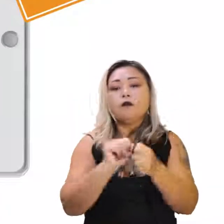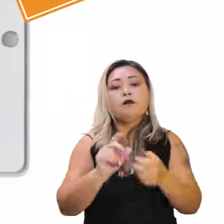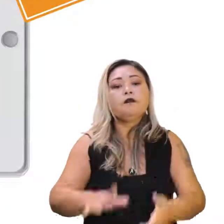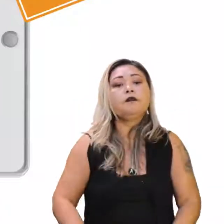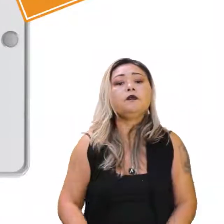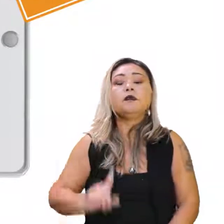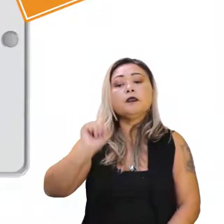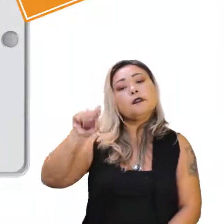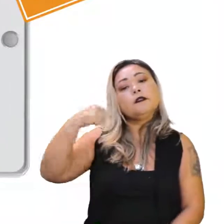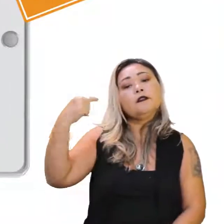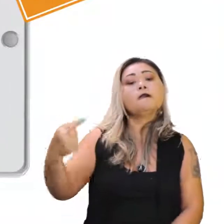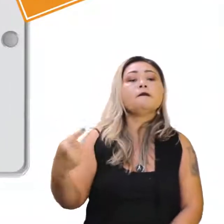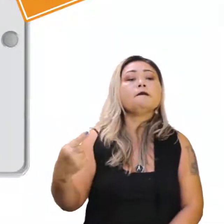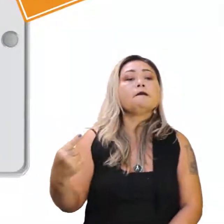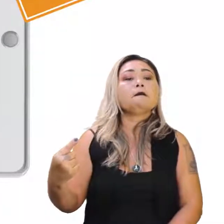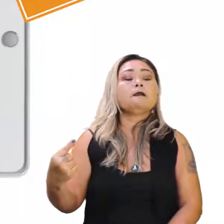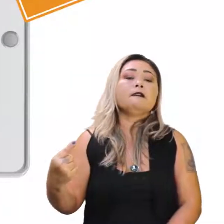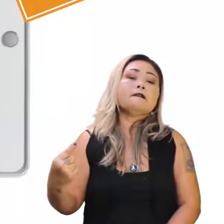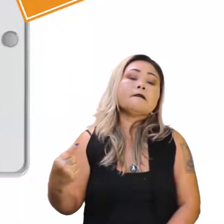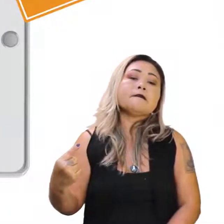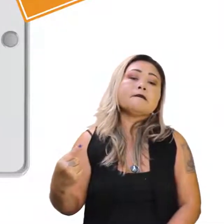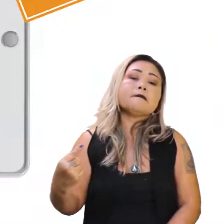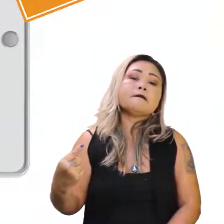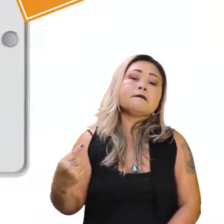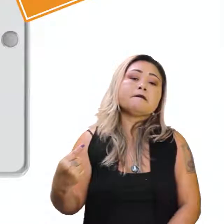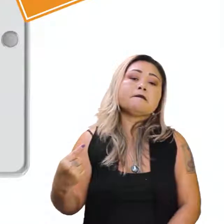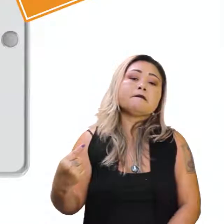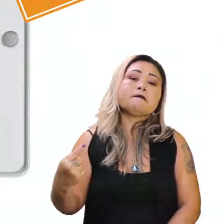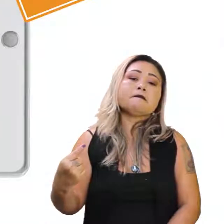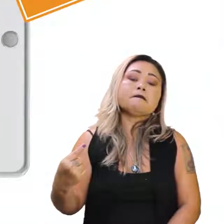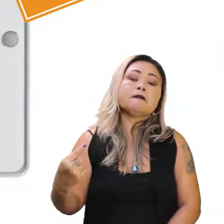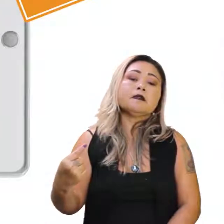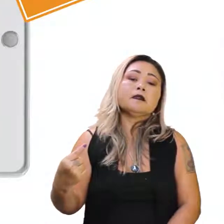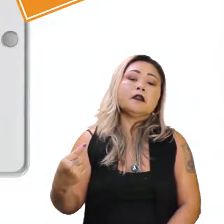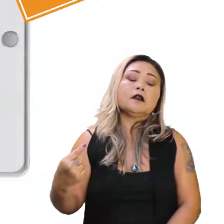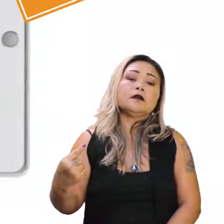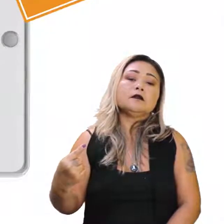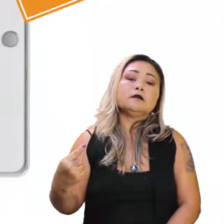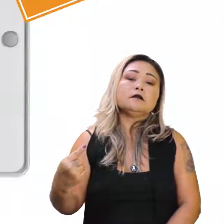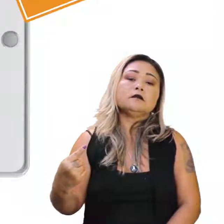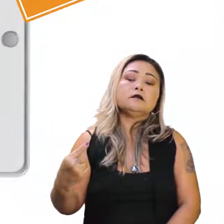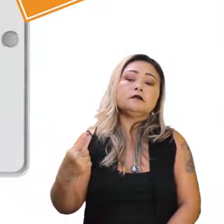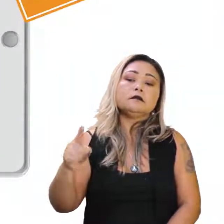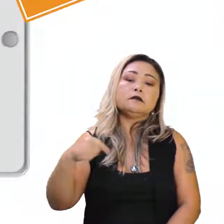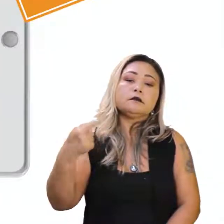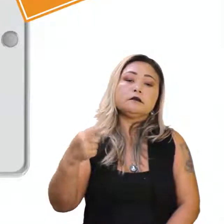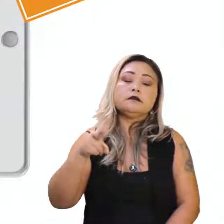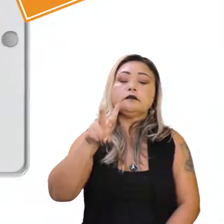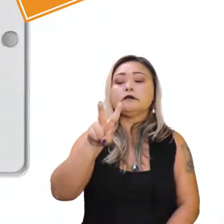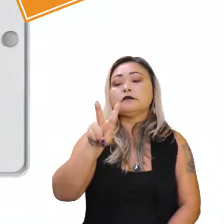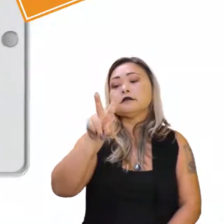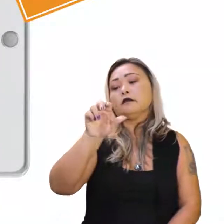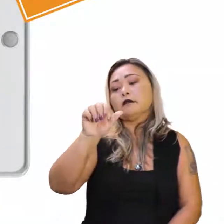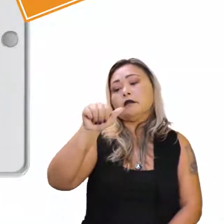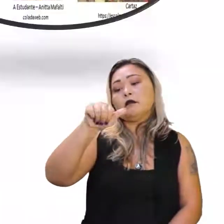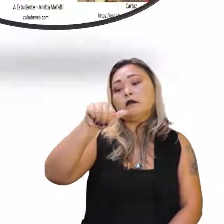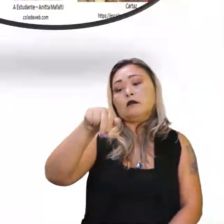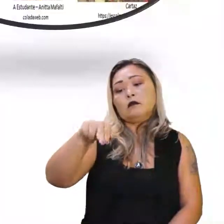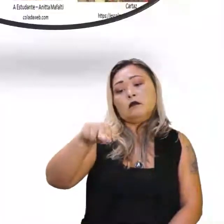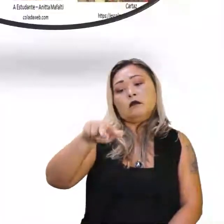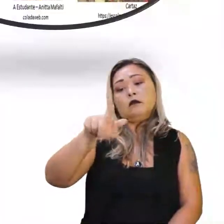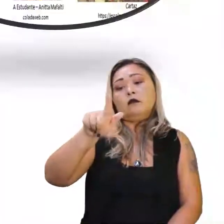para a próxima tendência, né? Próximo estilo, que são as vanguardas